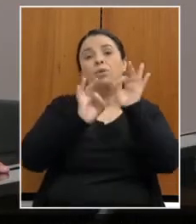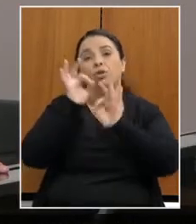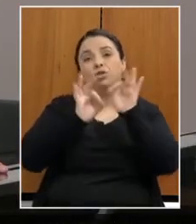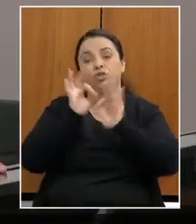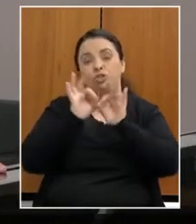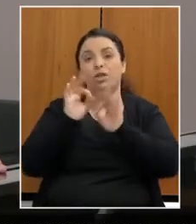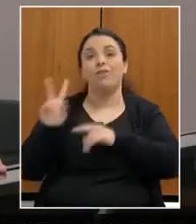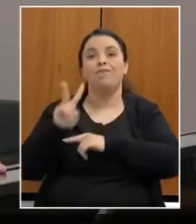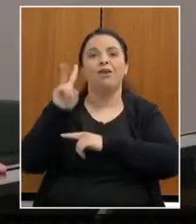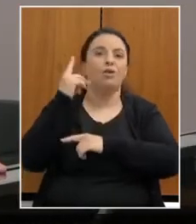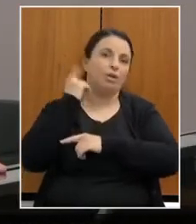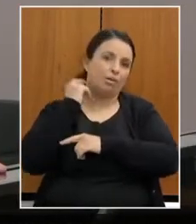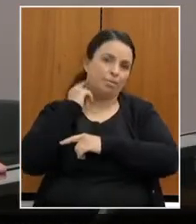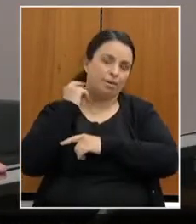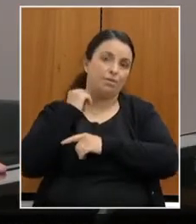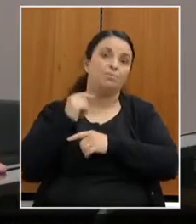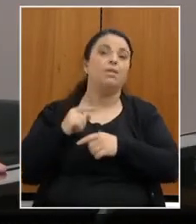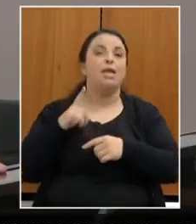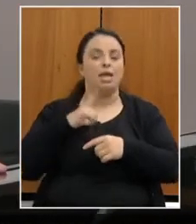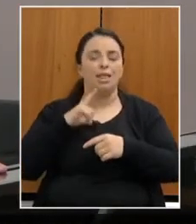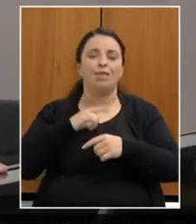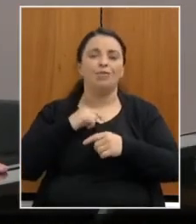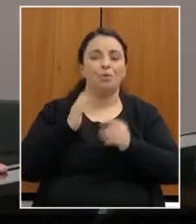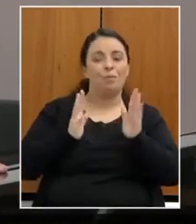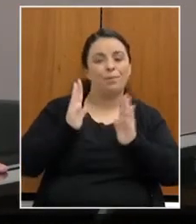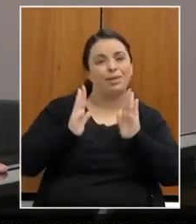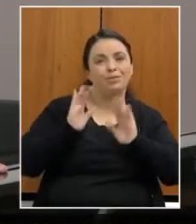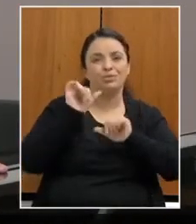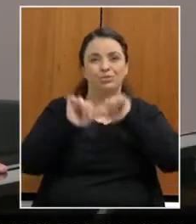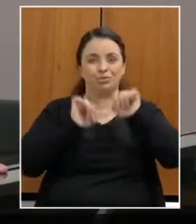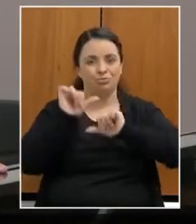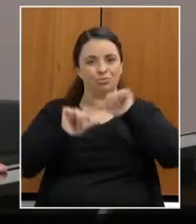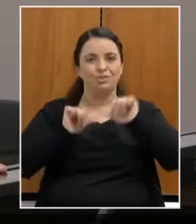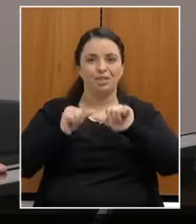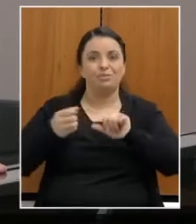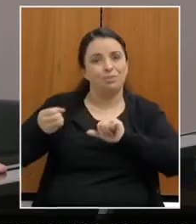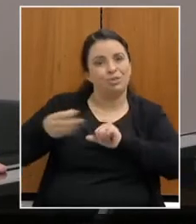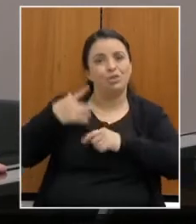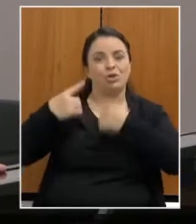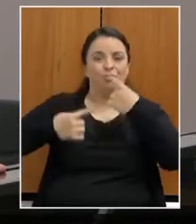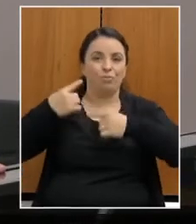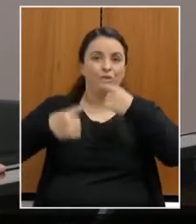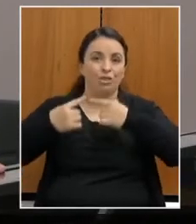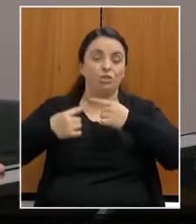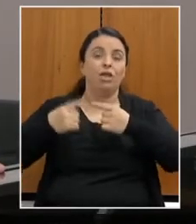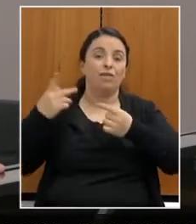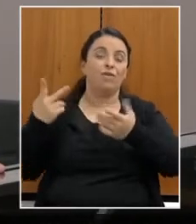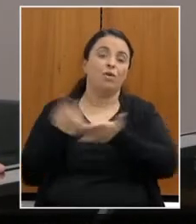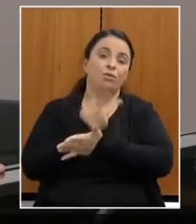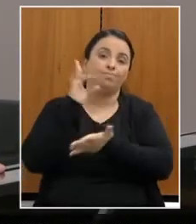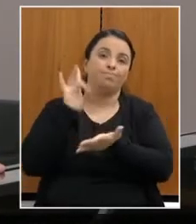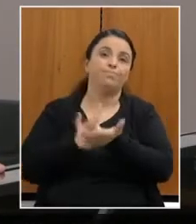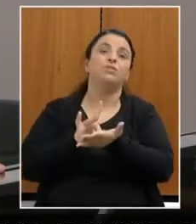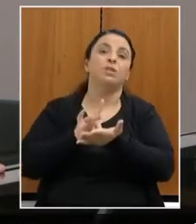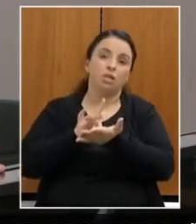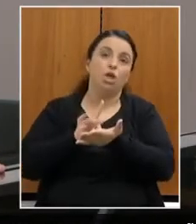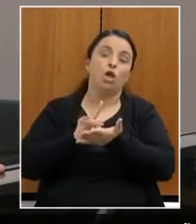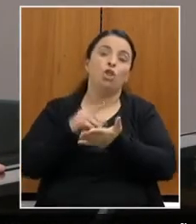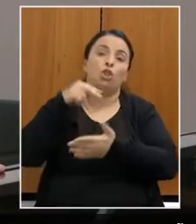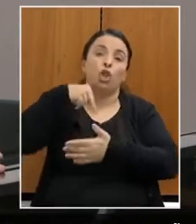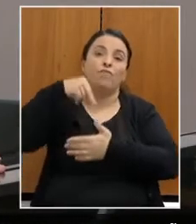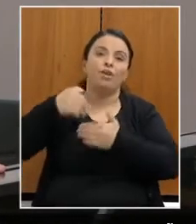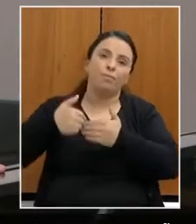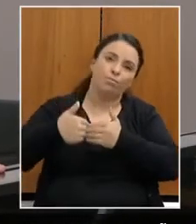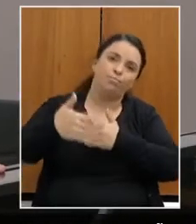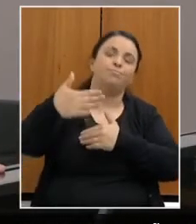fase de transição entre o PROOSP e a nova política hospitalar, que será válida a partir de novembro. Pode passar? Então,